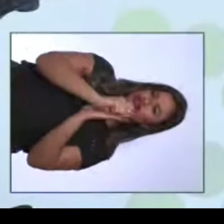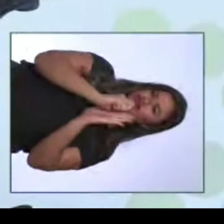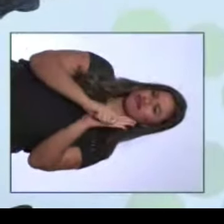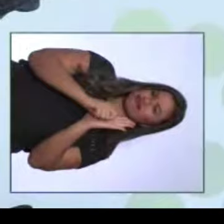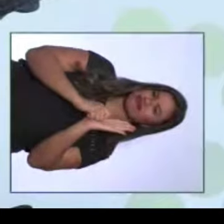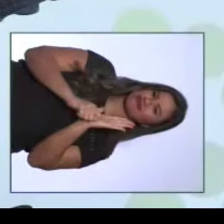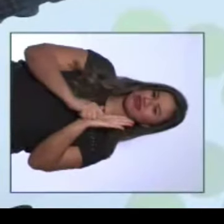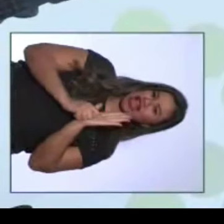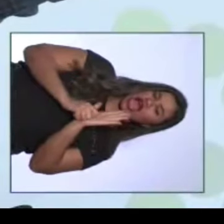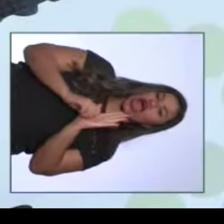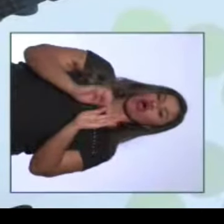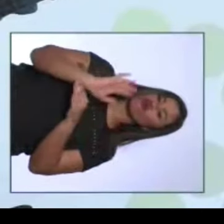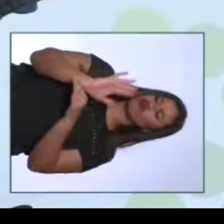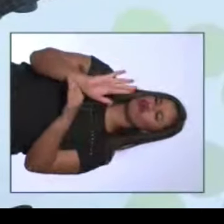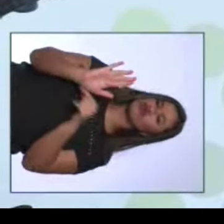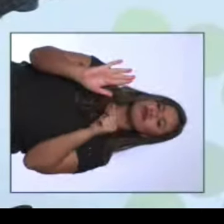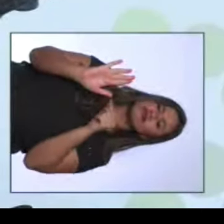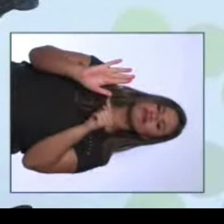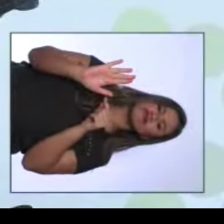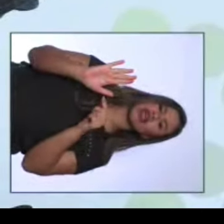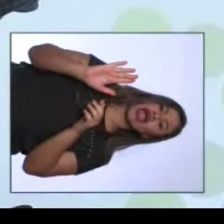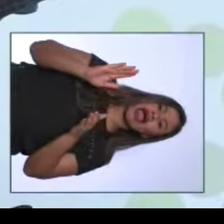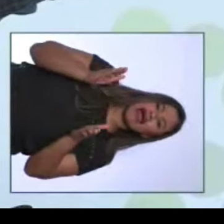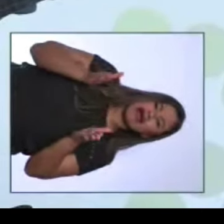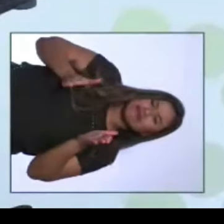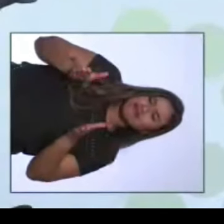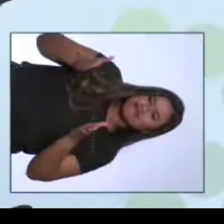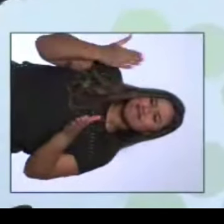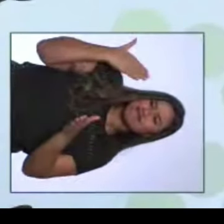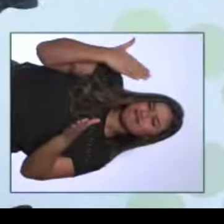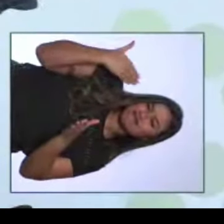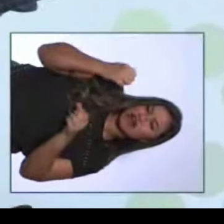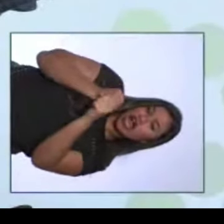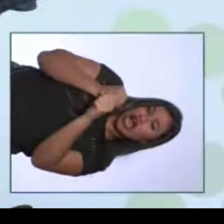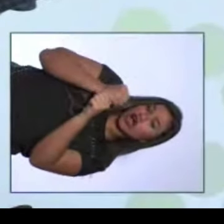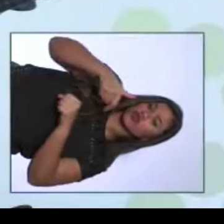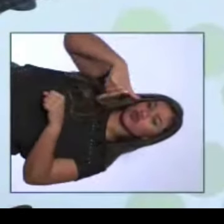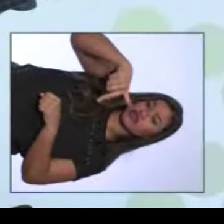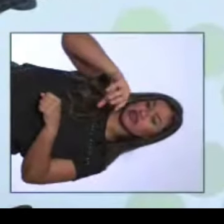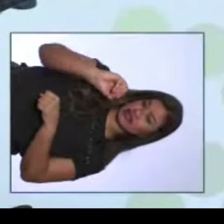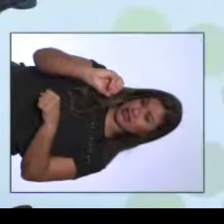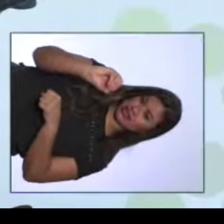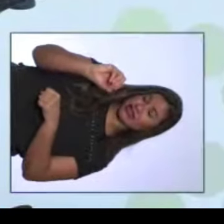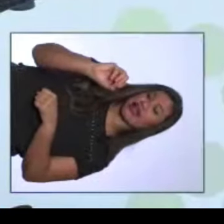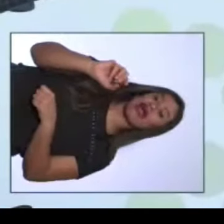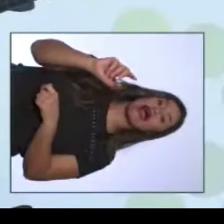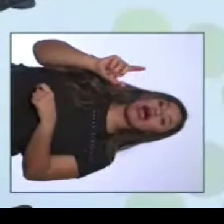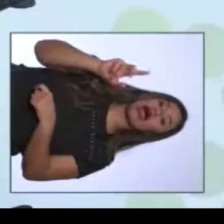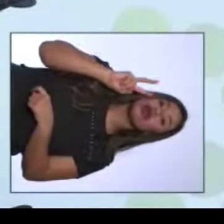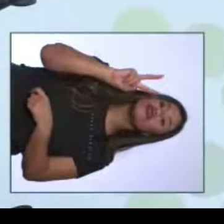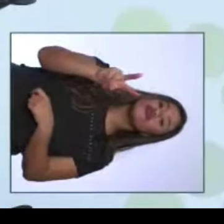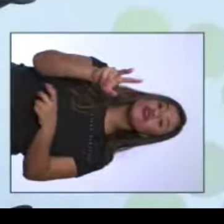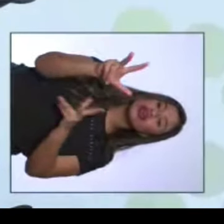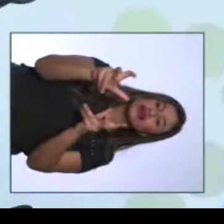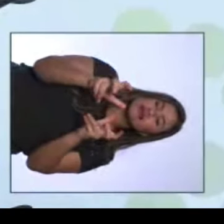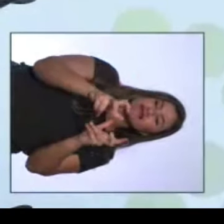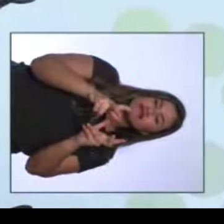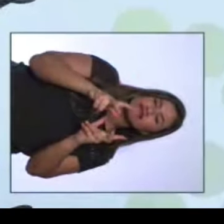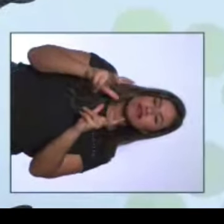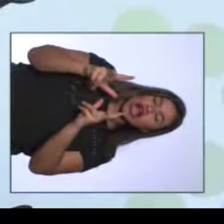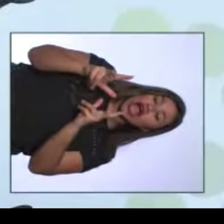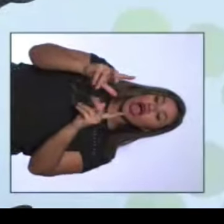Homens do Presidente. Esse filme se passa nos anos 70 e lá a gente percebe como o trabalho dos jornalistas